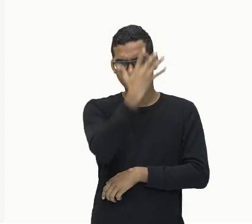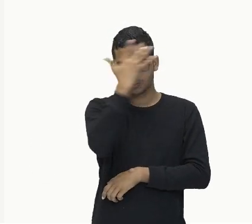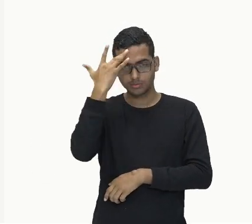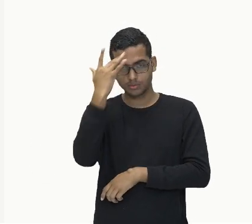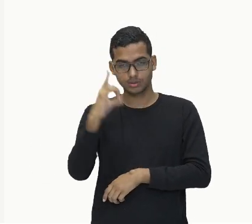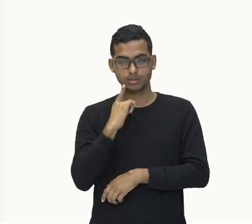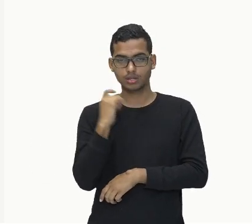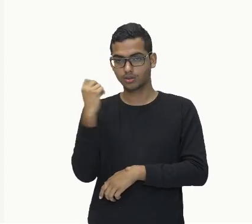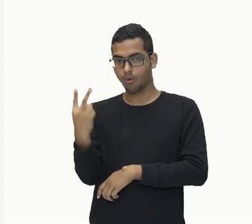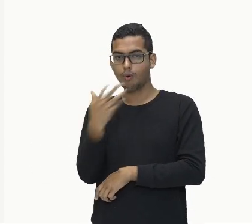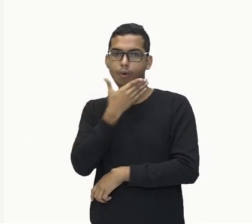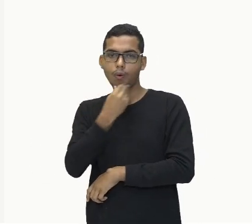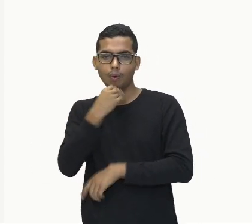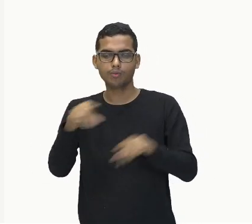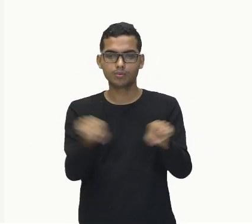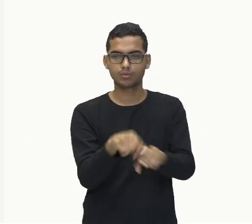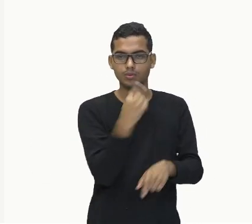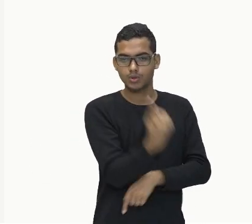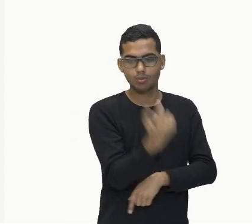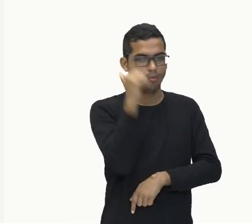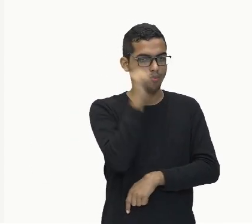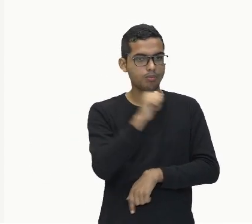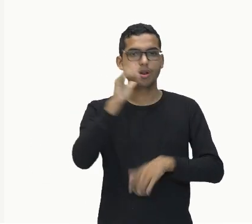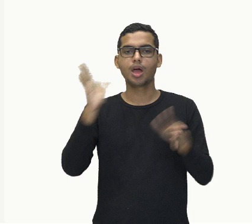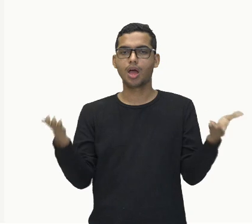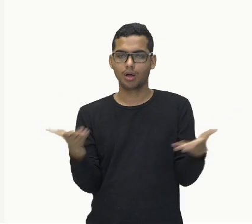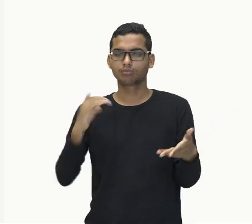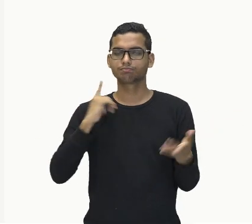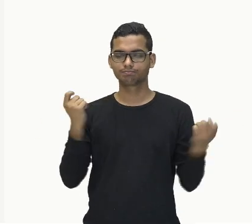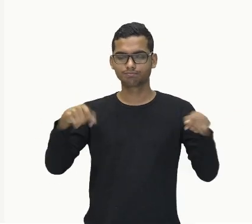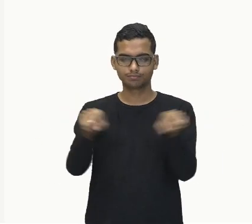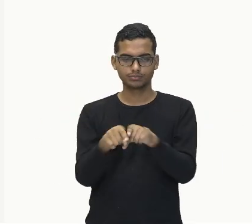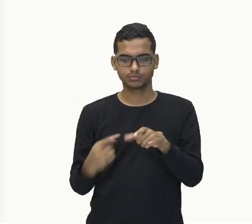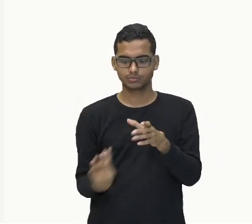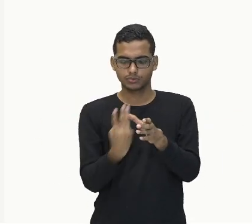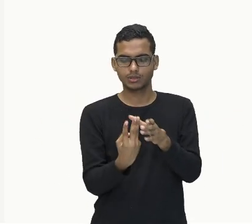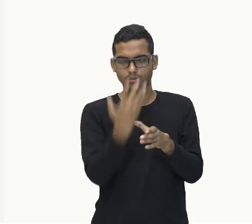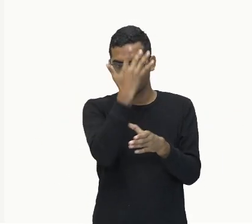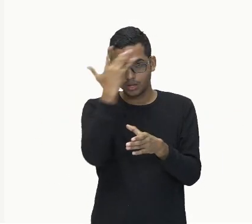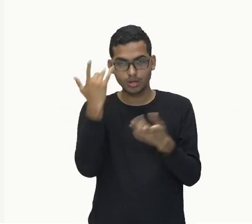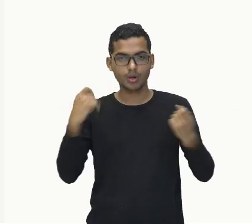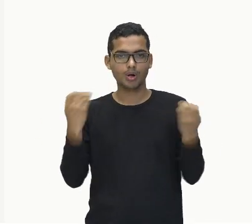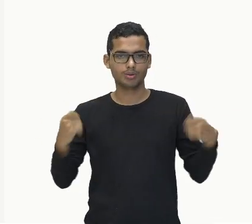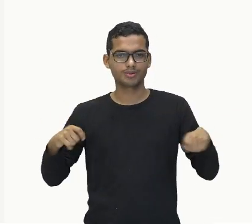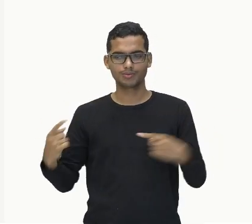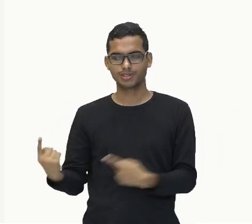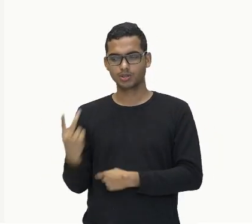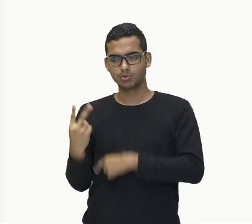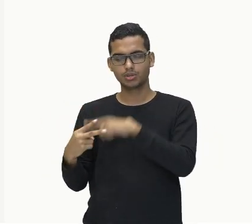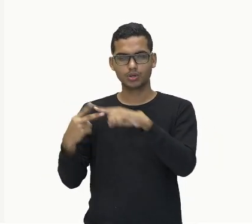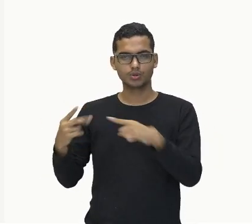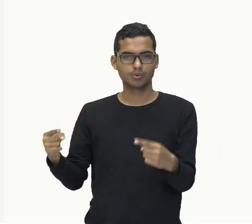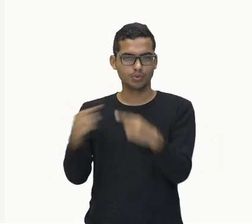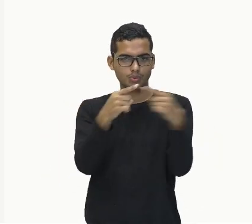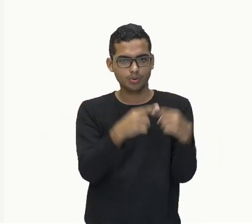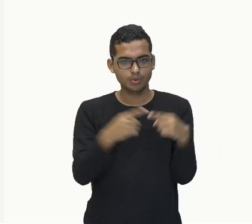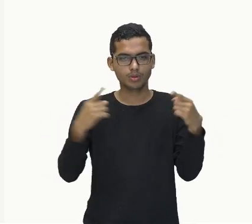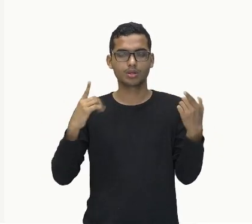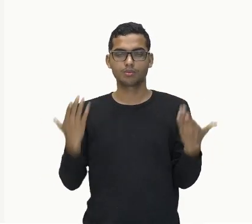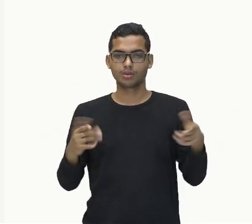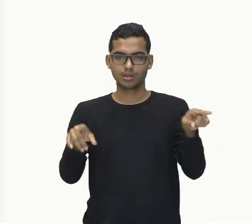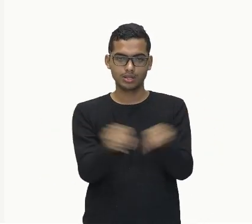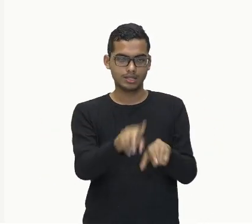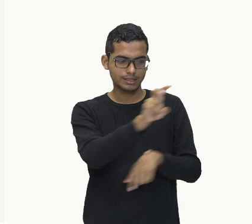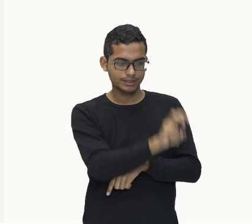2 homens e 1 mulher? Agora sim, vamos ter que fazer 2 combinações. Uma de 5